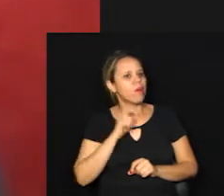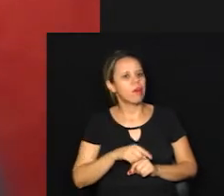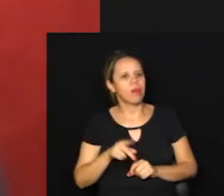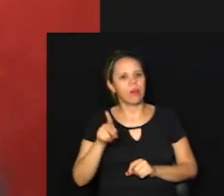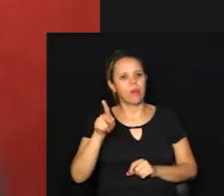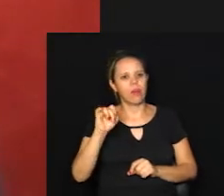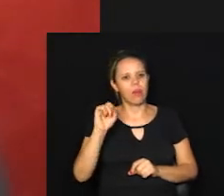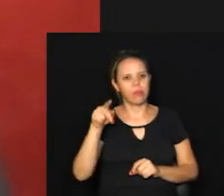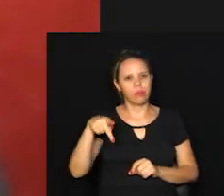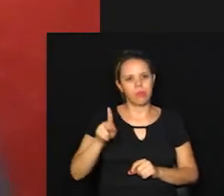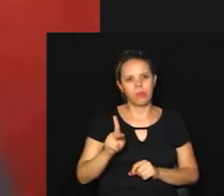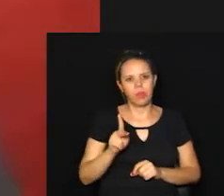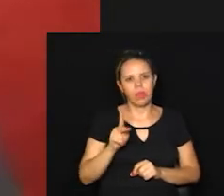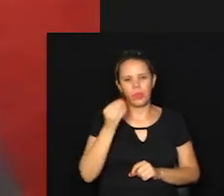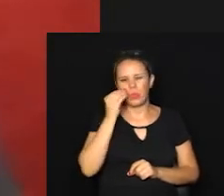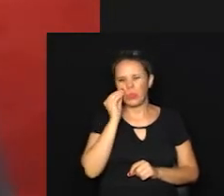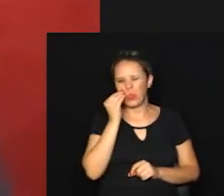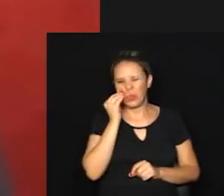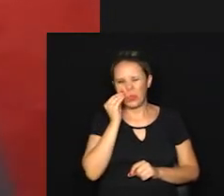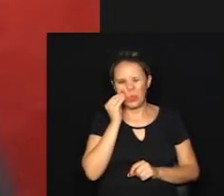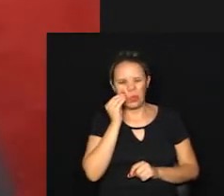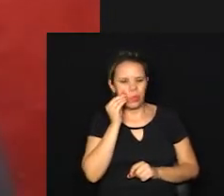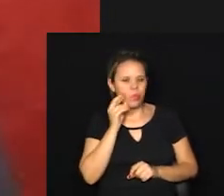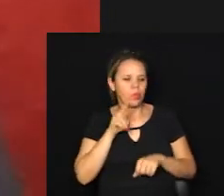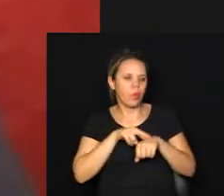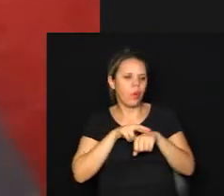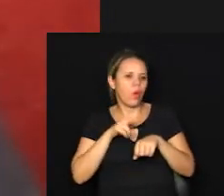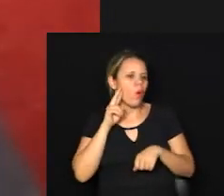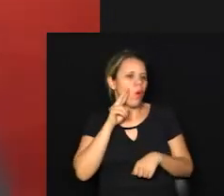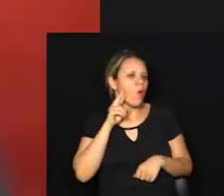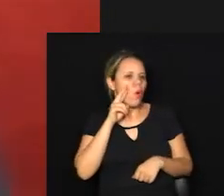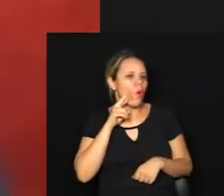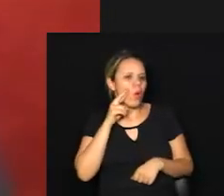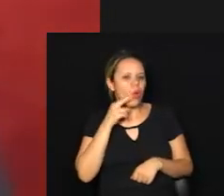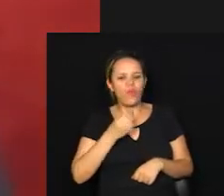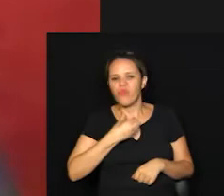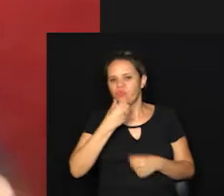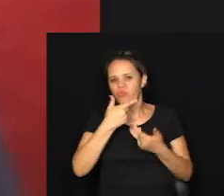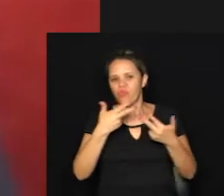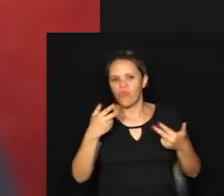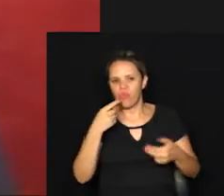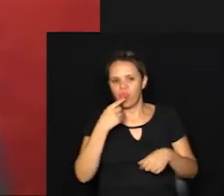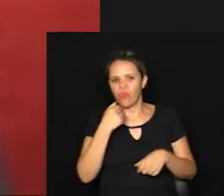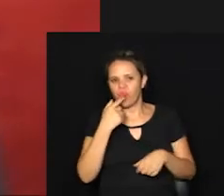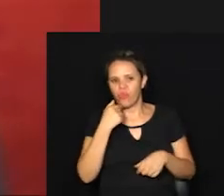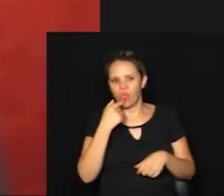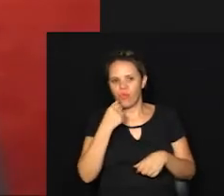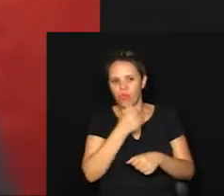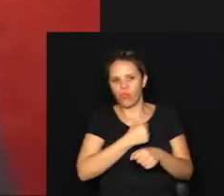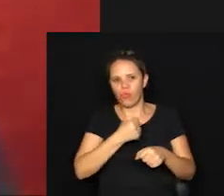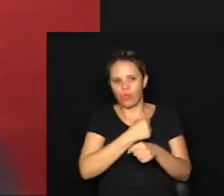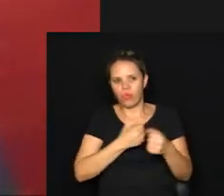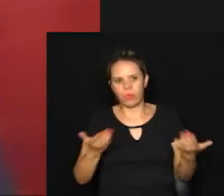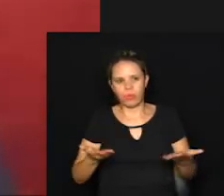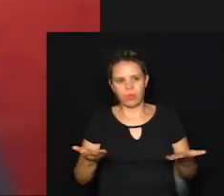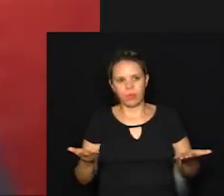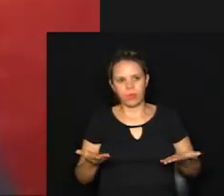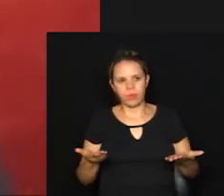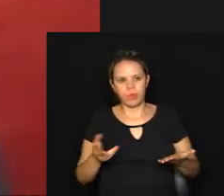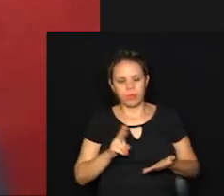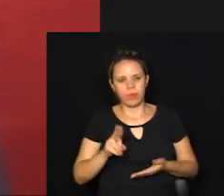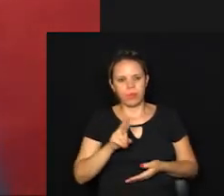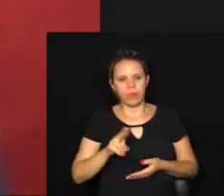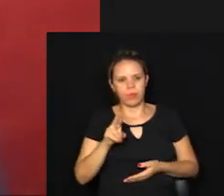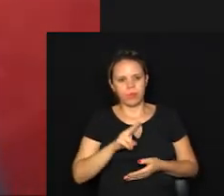né? Que é uma limonada rosa. Por quê? Vai frutas vermelhas. Nessa receita de hoje, eu vou